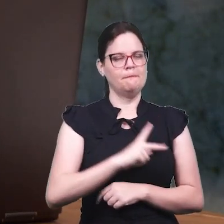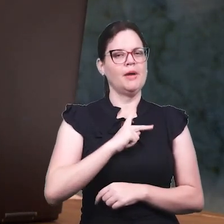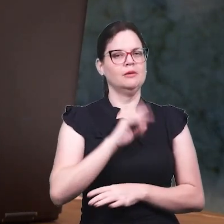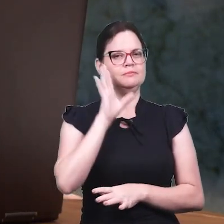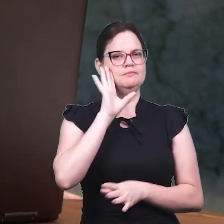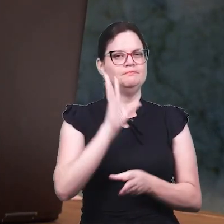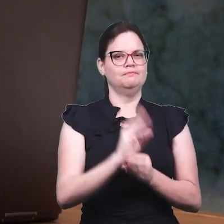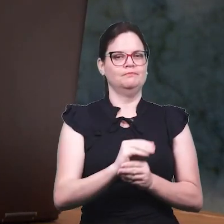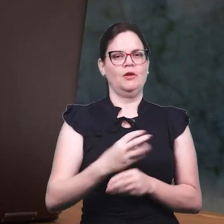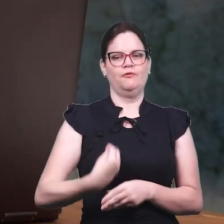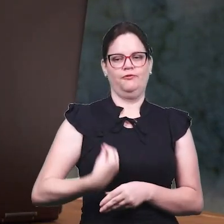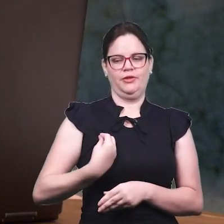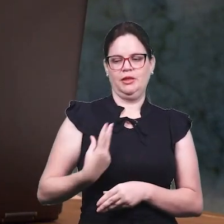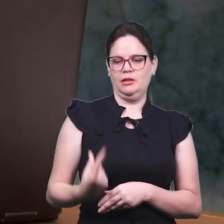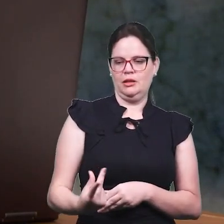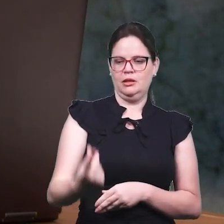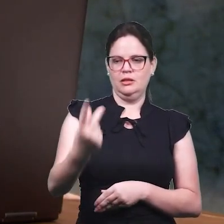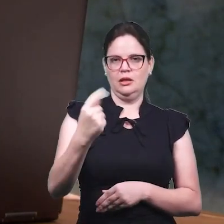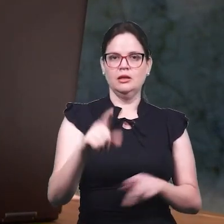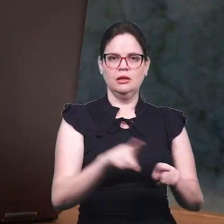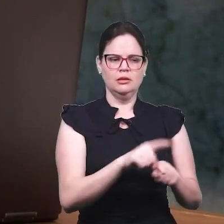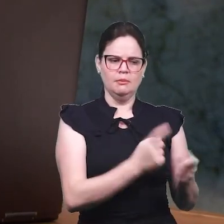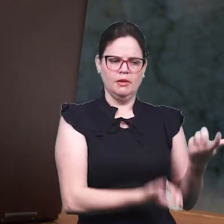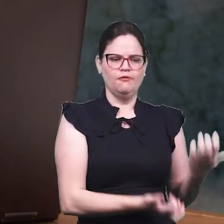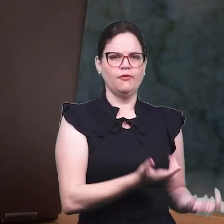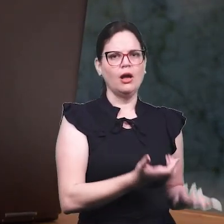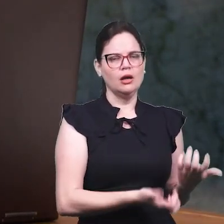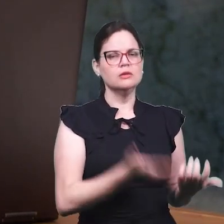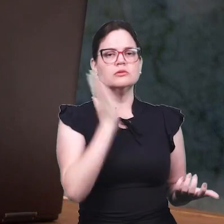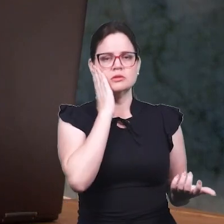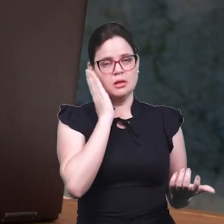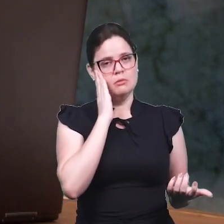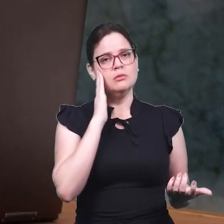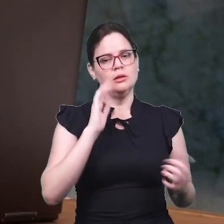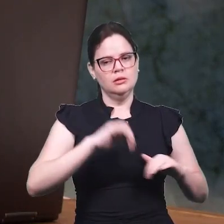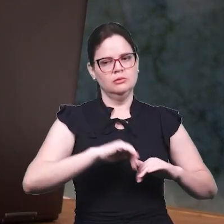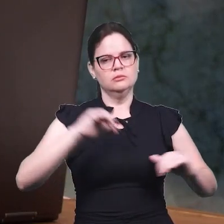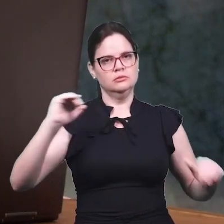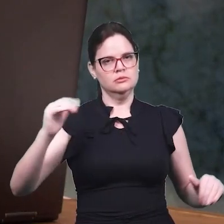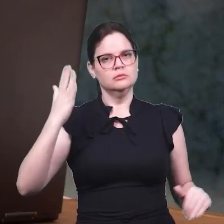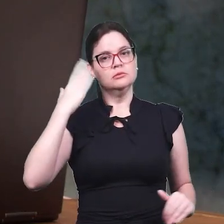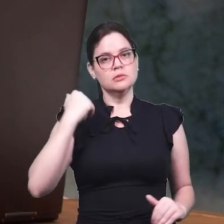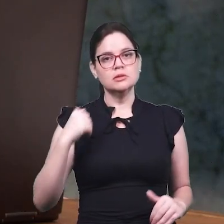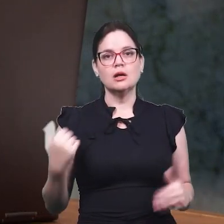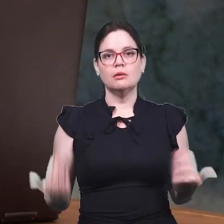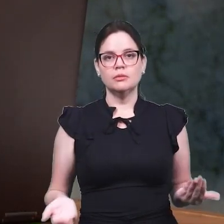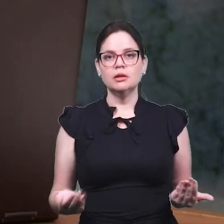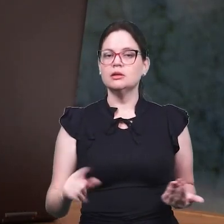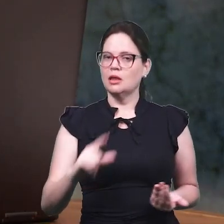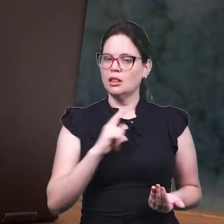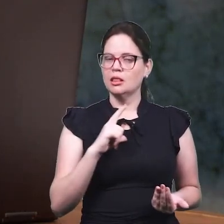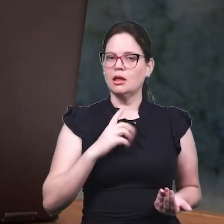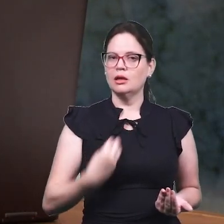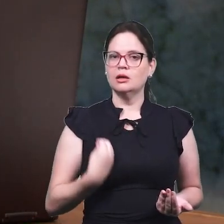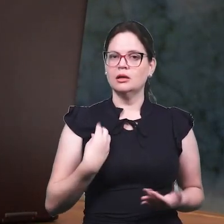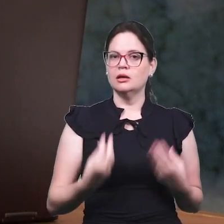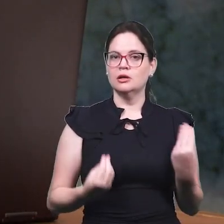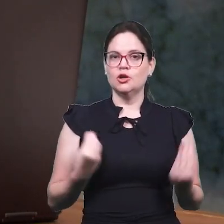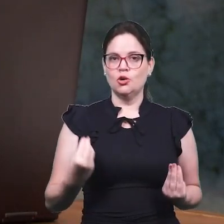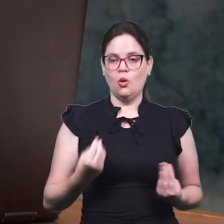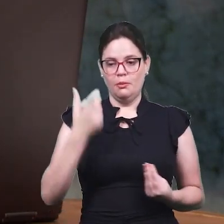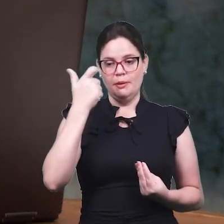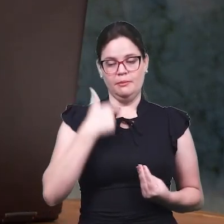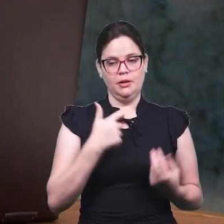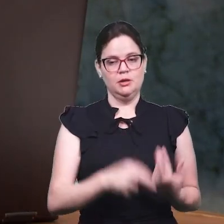da questão de vida e morte, vida eterna e perdição eterna. Ele sabia, vamos dizer assim, da consistência